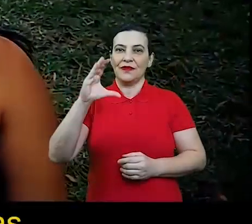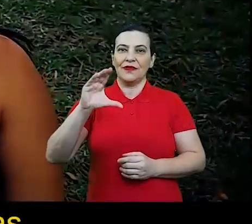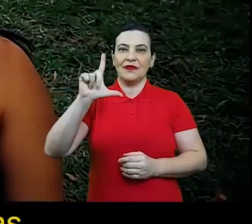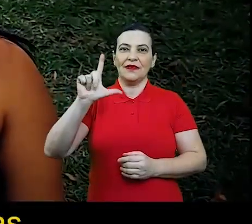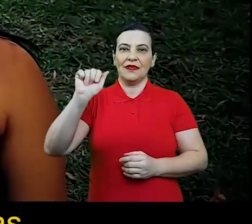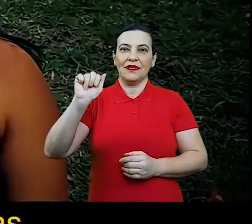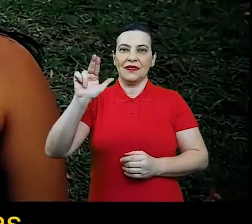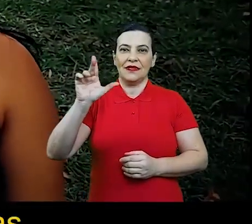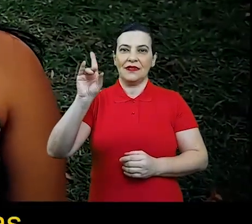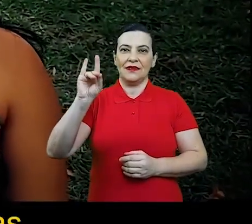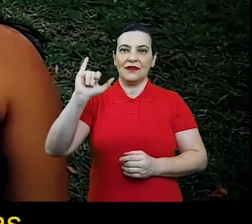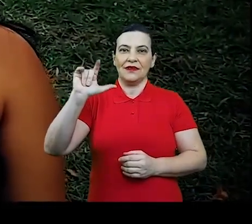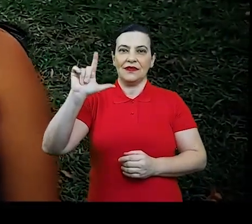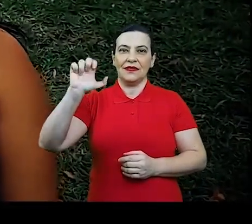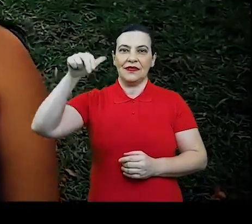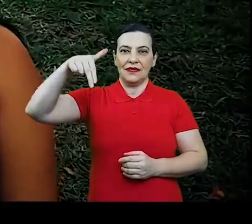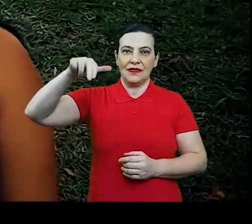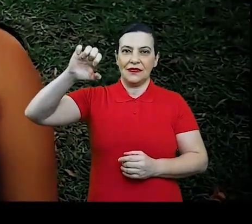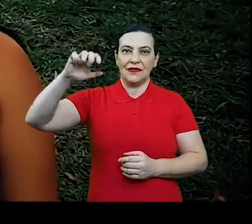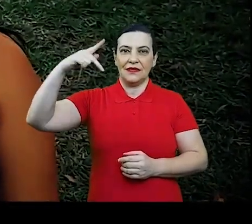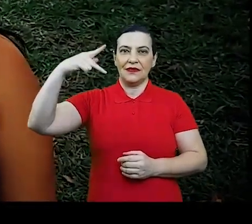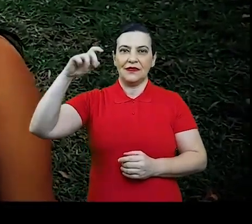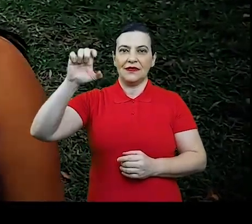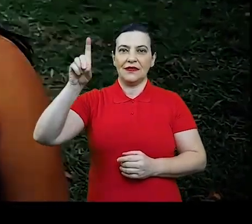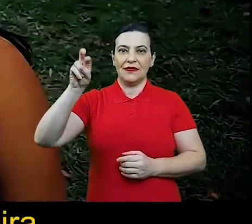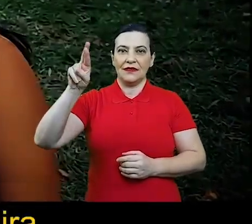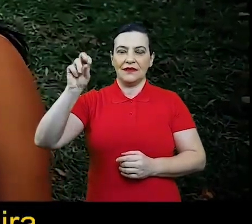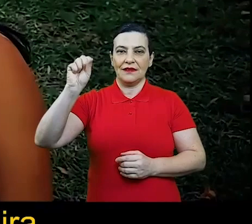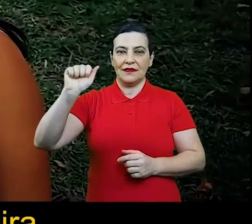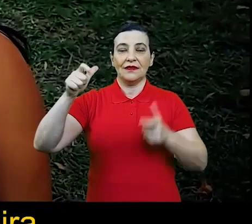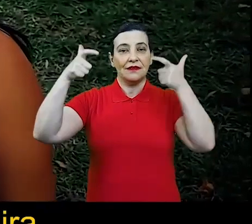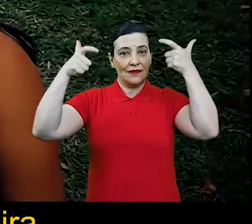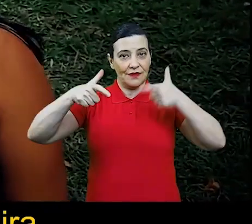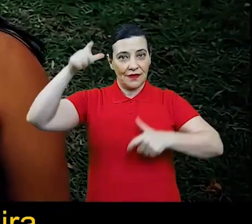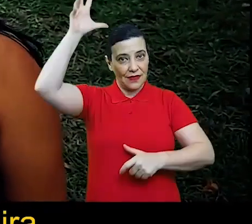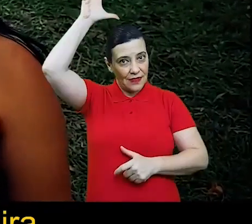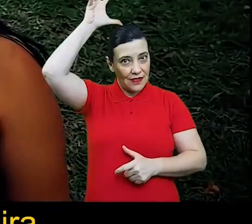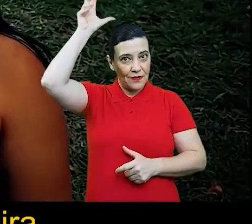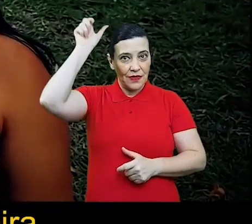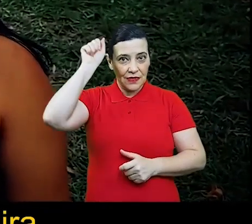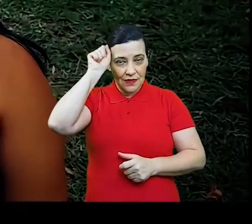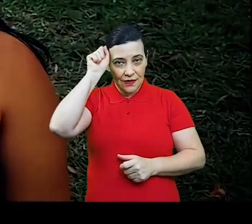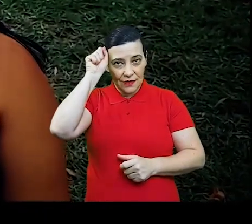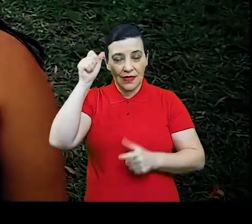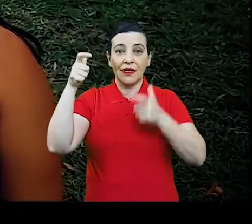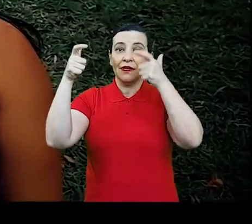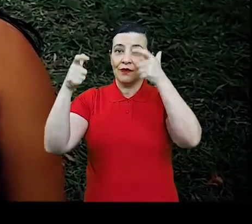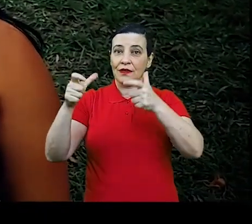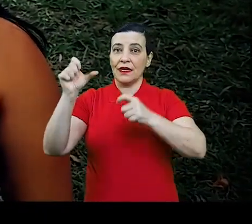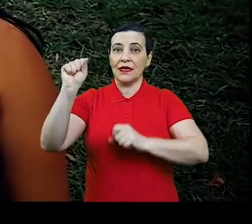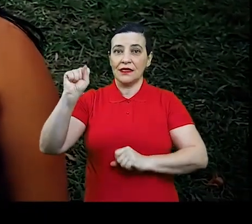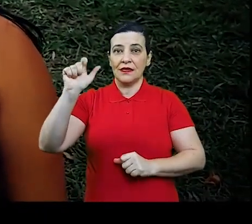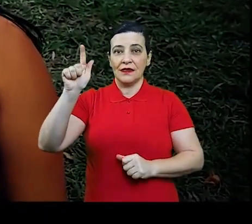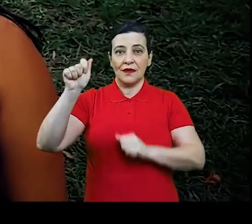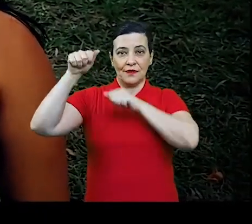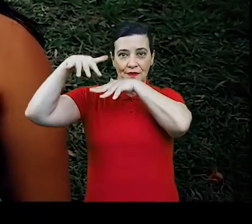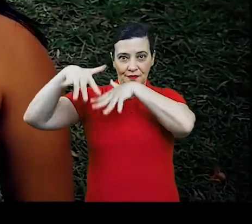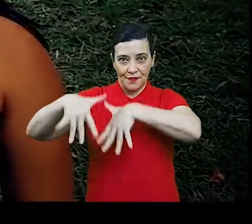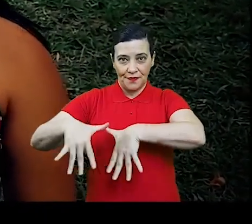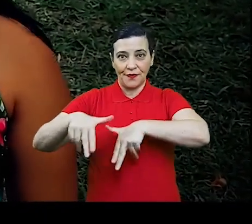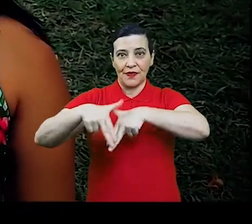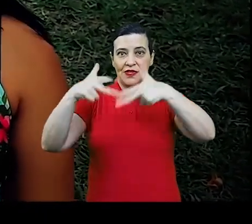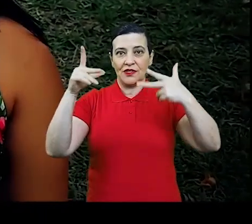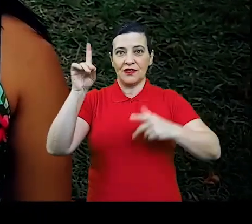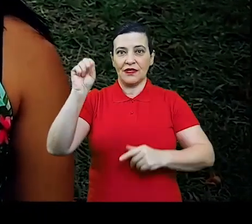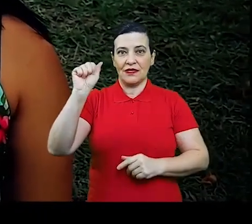Meu nome é Claudilene Pedrosa Caldas, eu sou do Amazonas, do município de São Gabriel da Cachoeira e sou da etnia